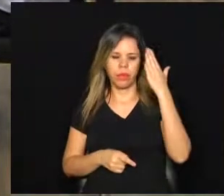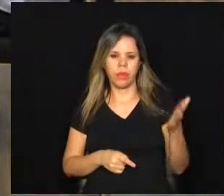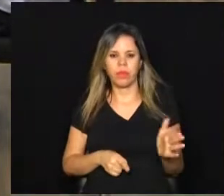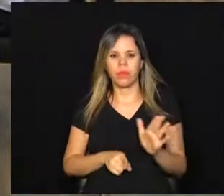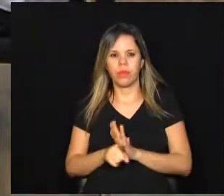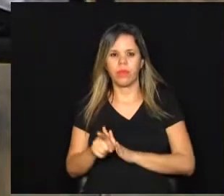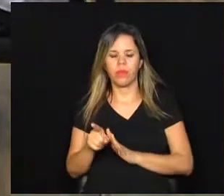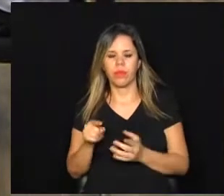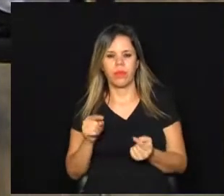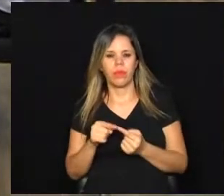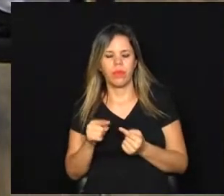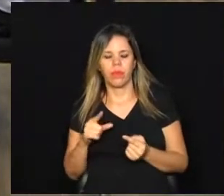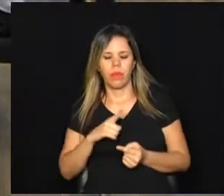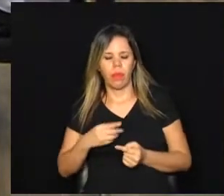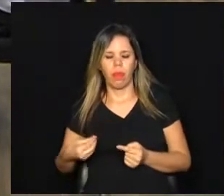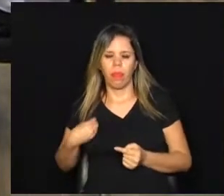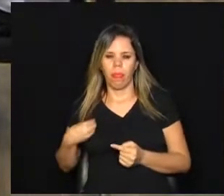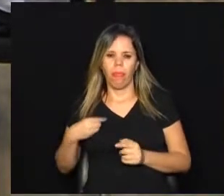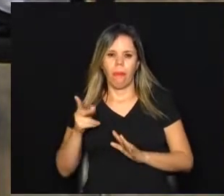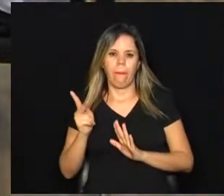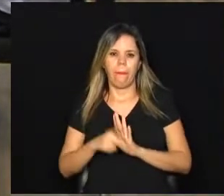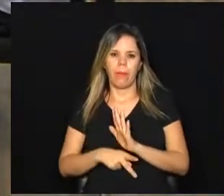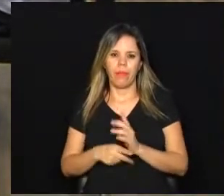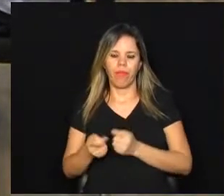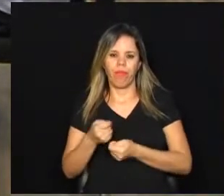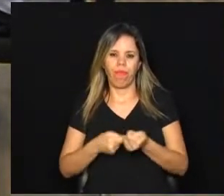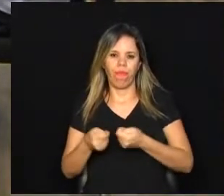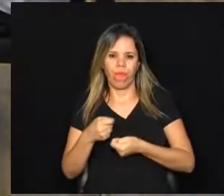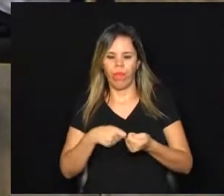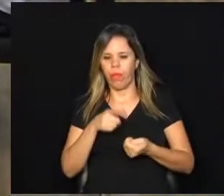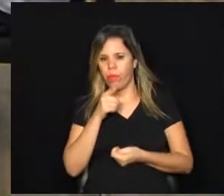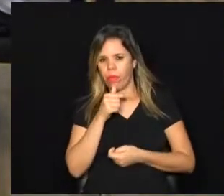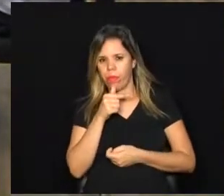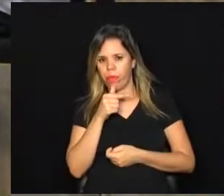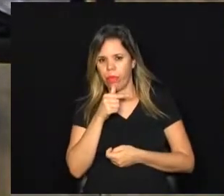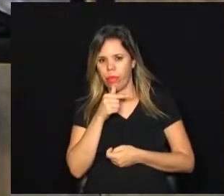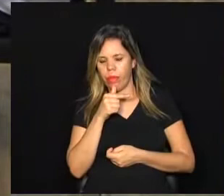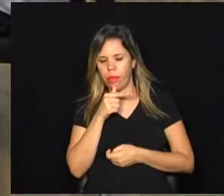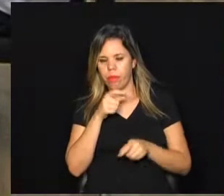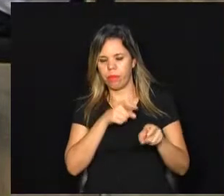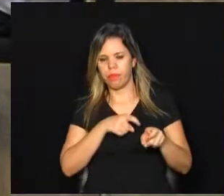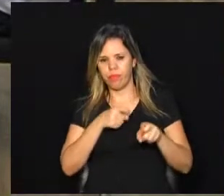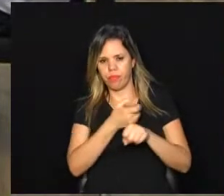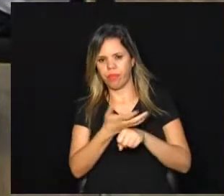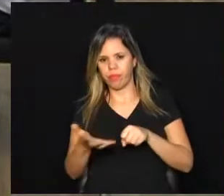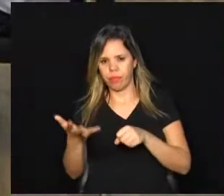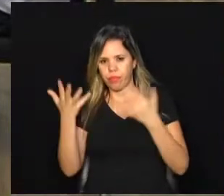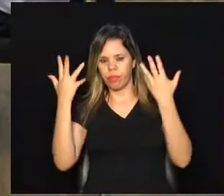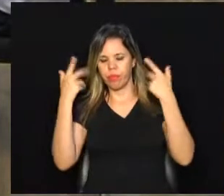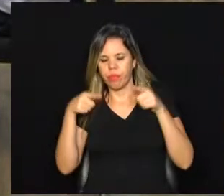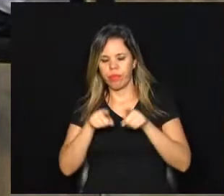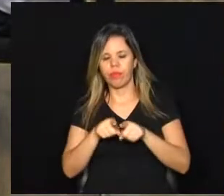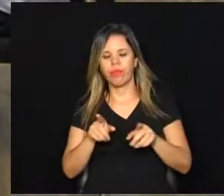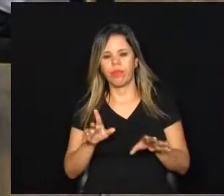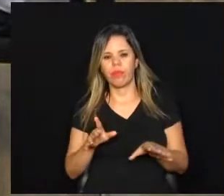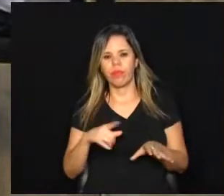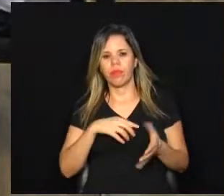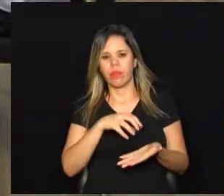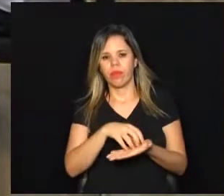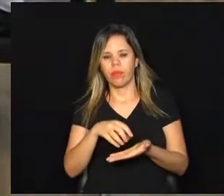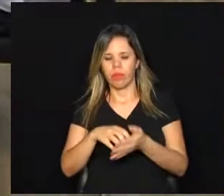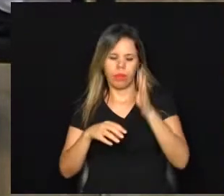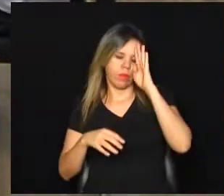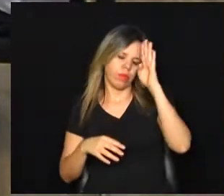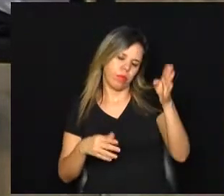menos nessa linha: existe algum projeto para a economia de água na agricultura e pecuária, já que esse setor é o